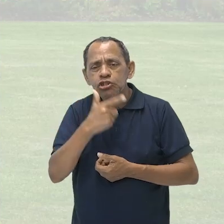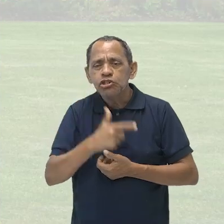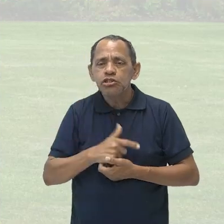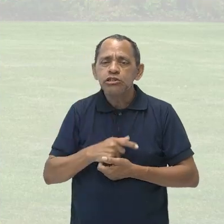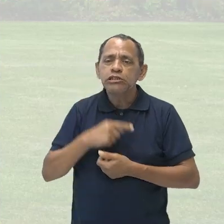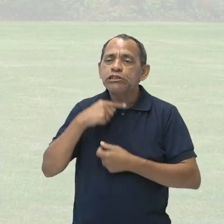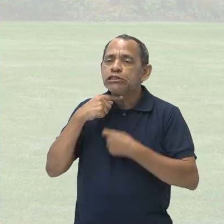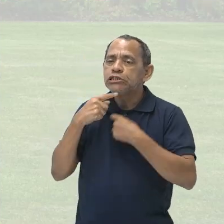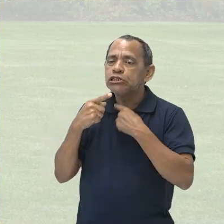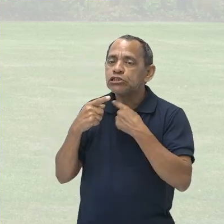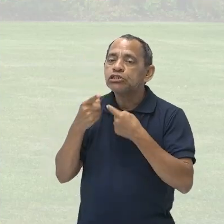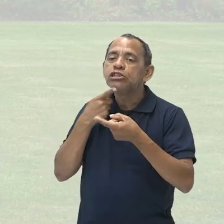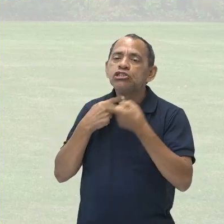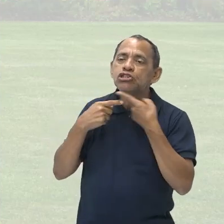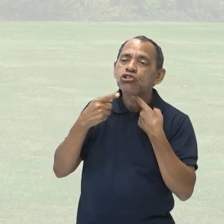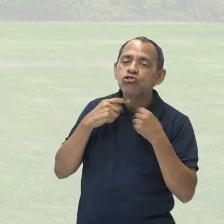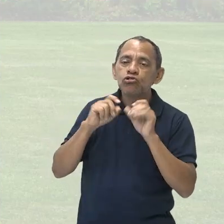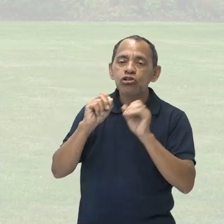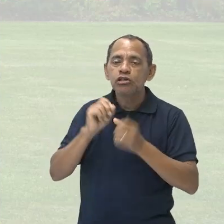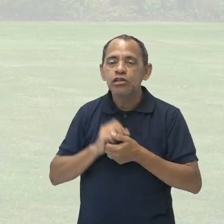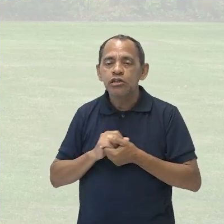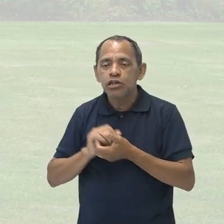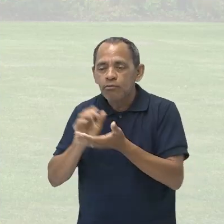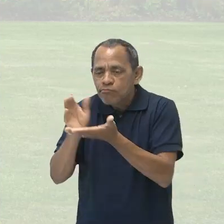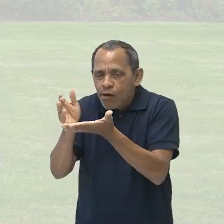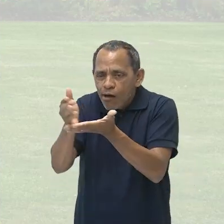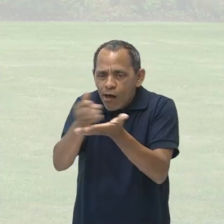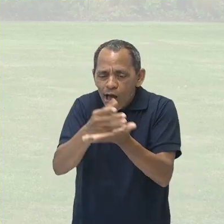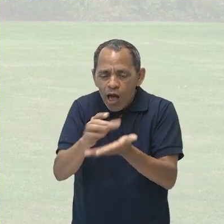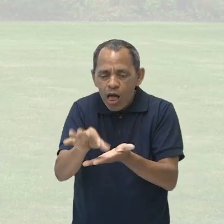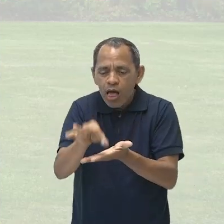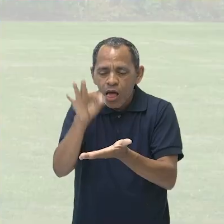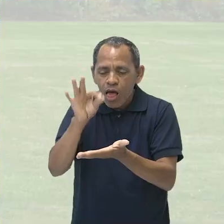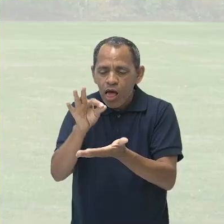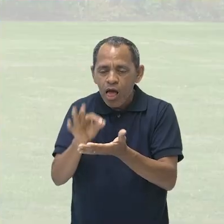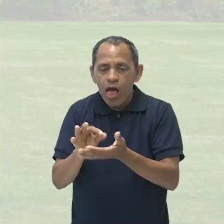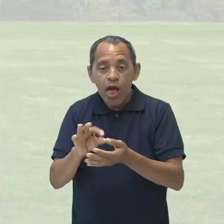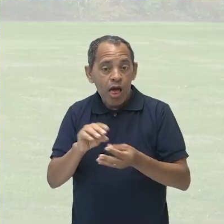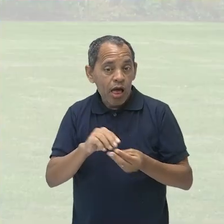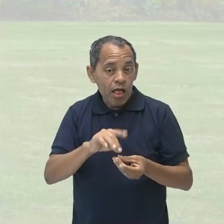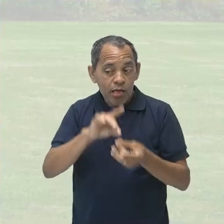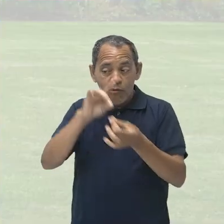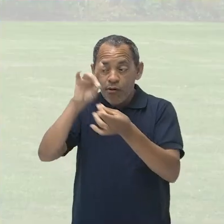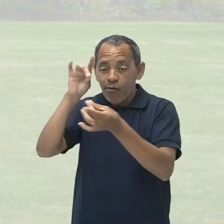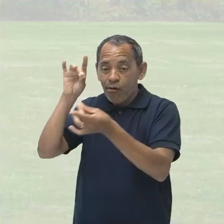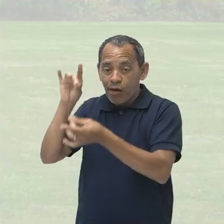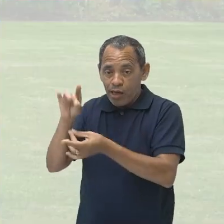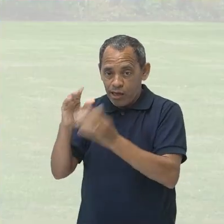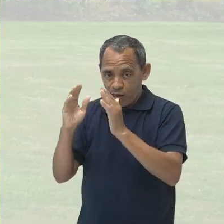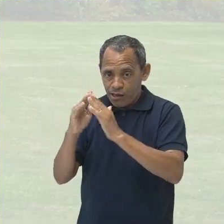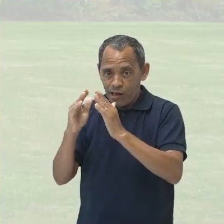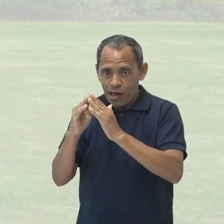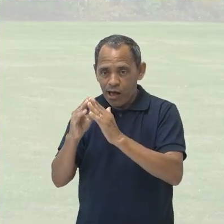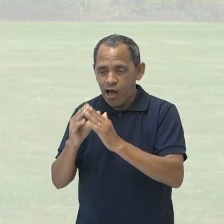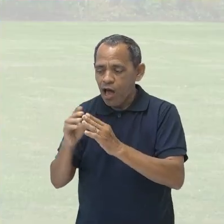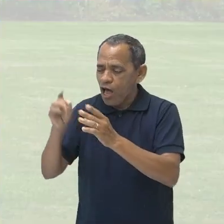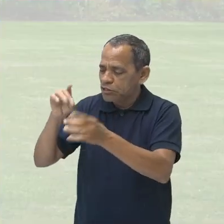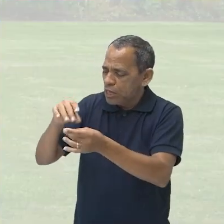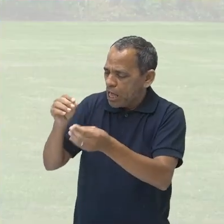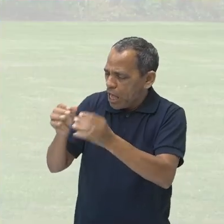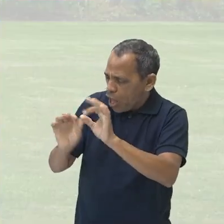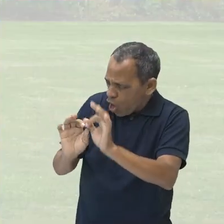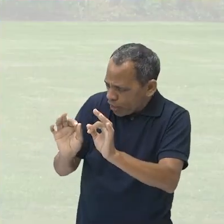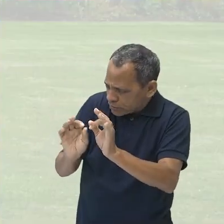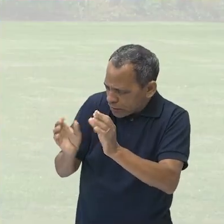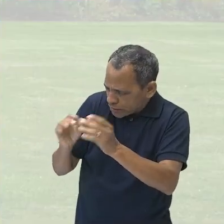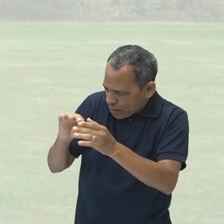levar para casa, lá para enfeitar o seu lugar ali, o seu quarto, ou de repente presentear alguém que